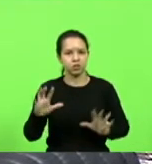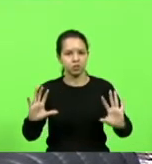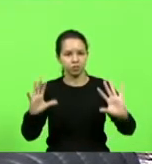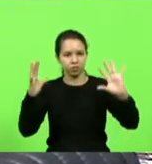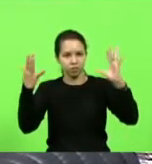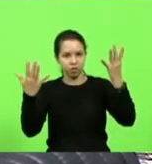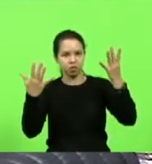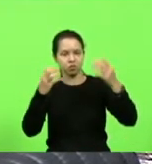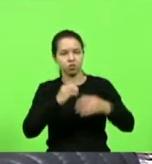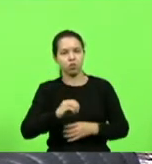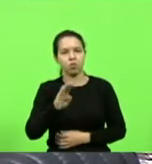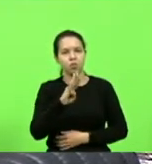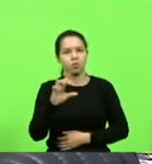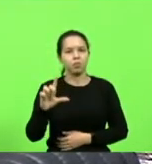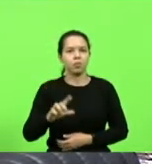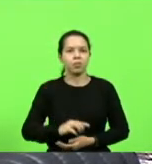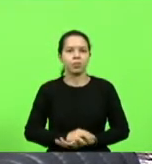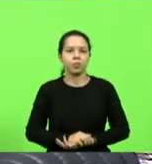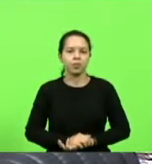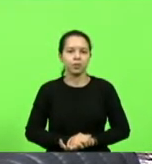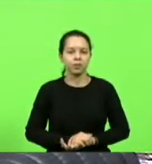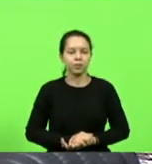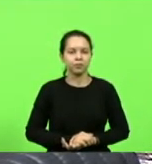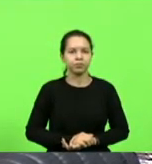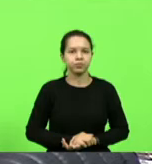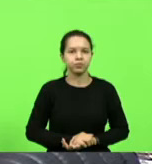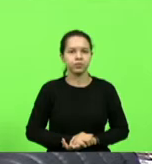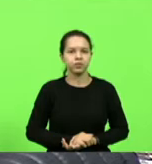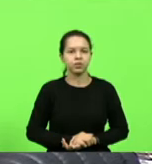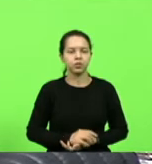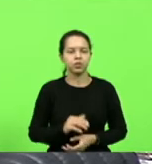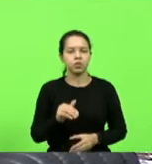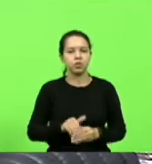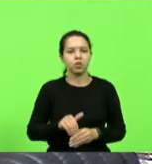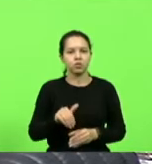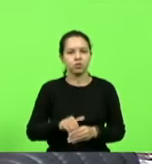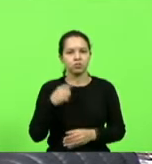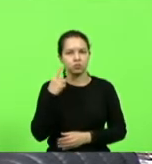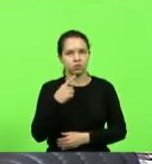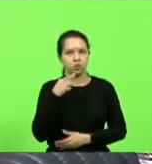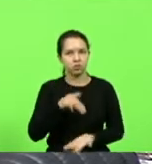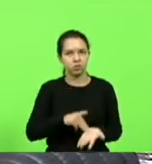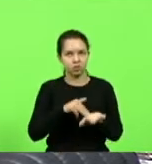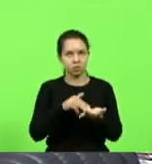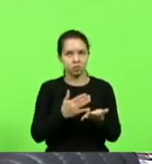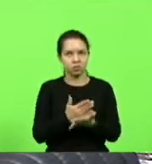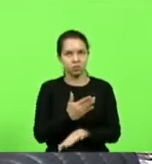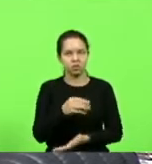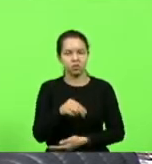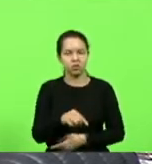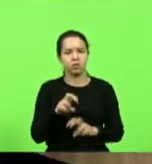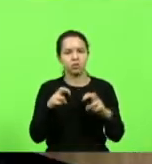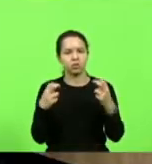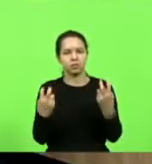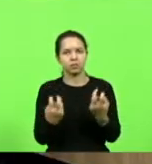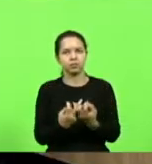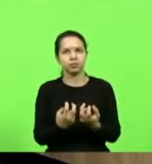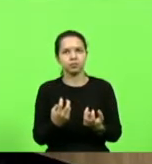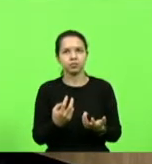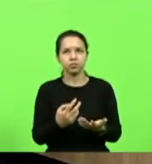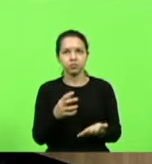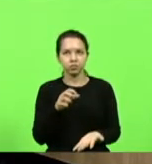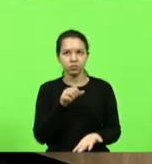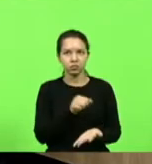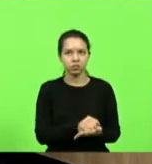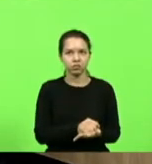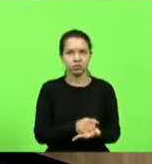quero agradecer o voto dos deputados e a moção aprovada aqui nesse plenário. Muito obrigado. Registrado, deputado